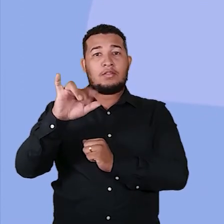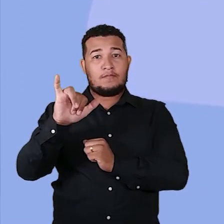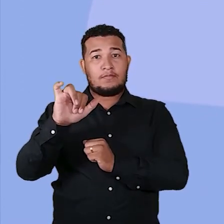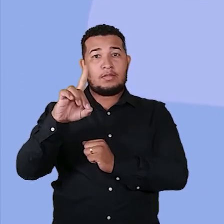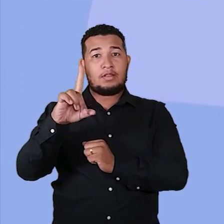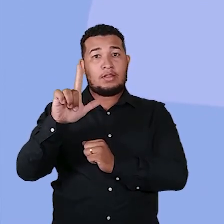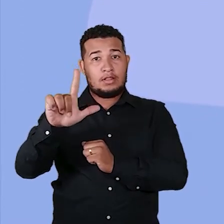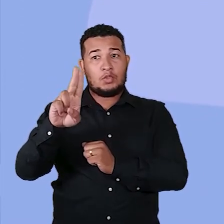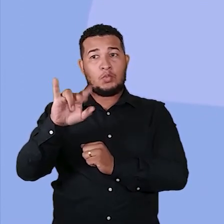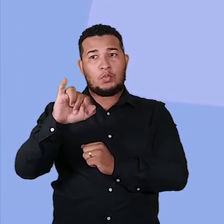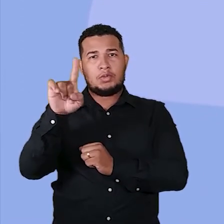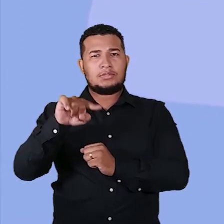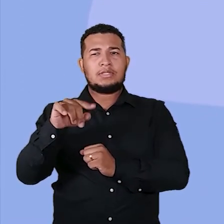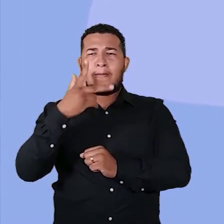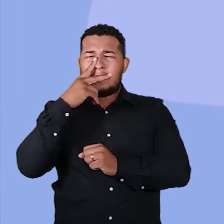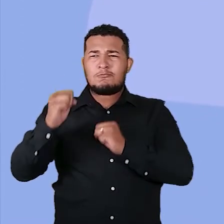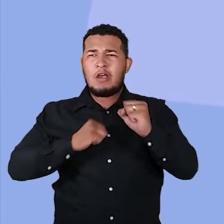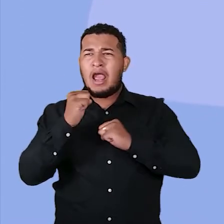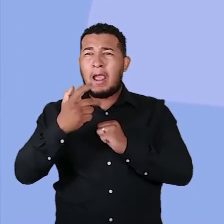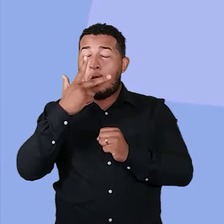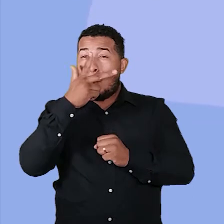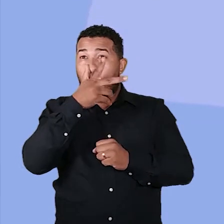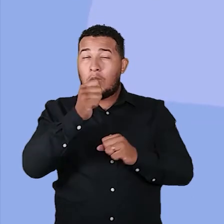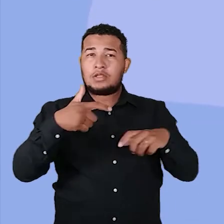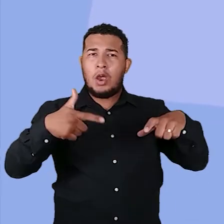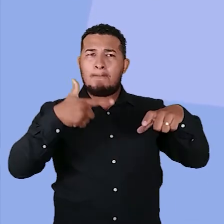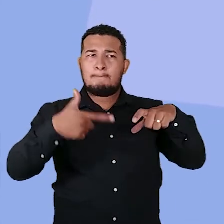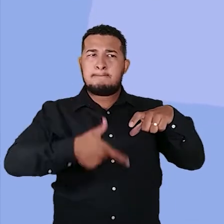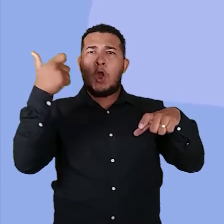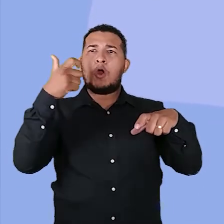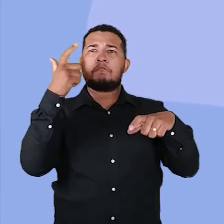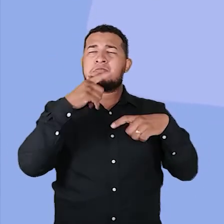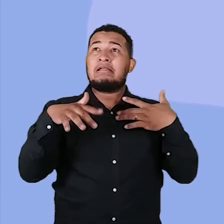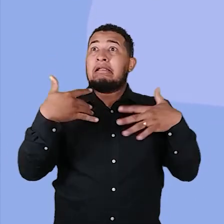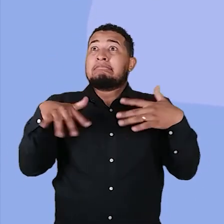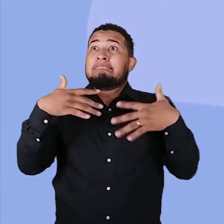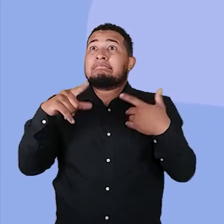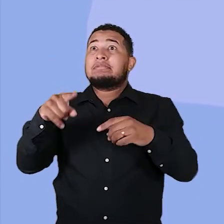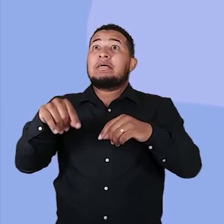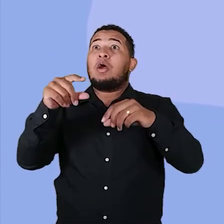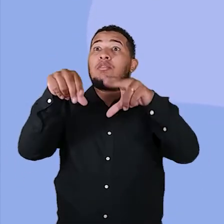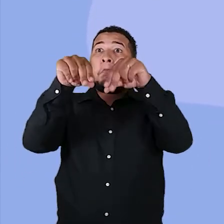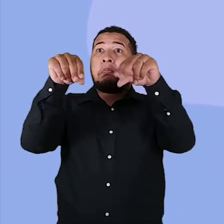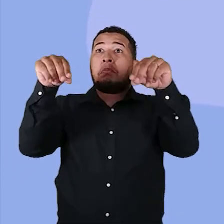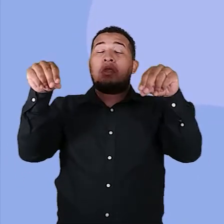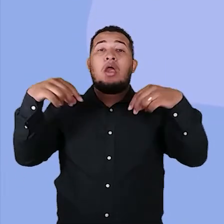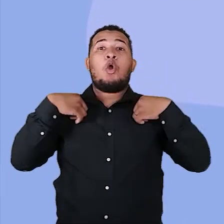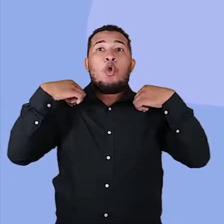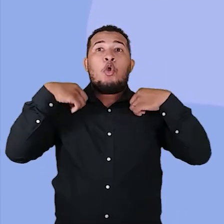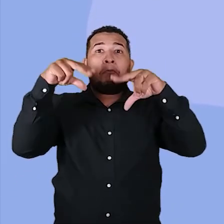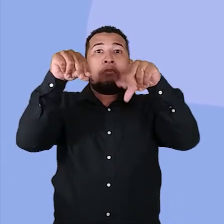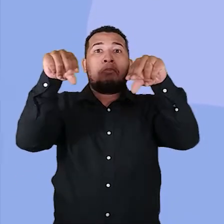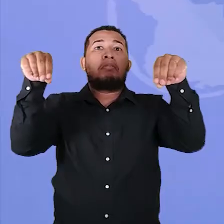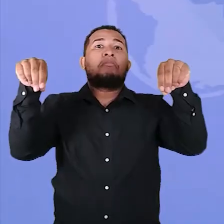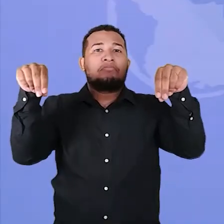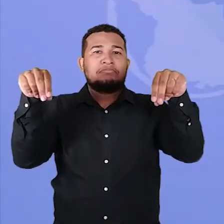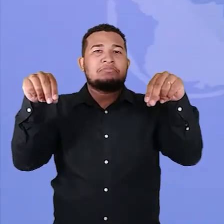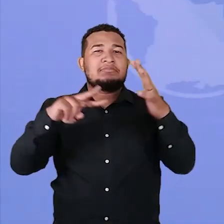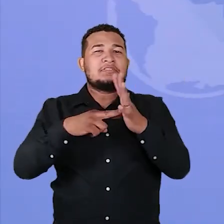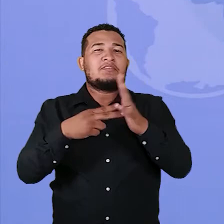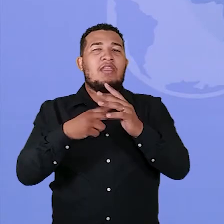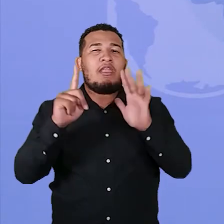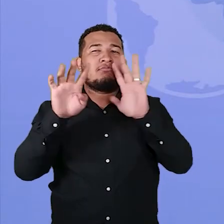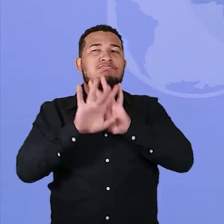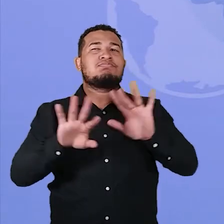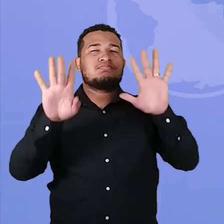correndo, né? Provavelmente ele está comemorando um gol ali e está escrito as roupas no varal. O que isso significa? É